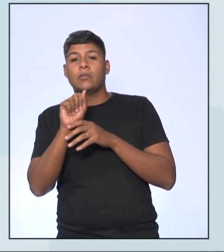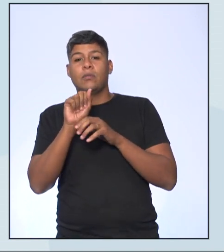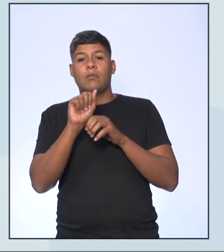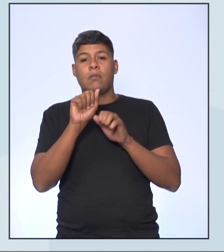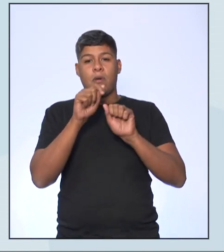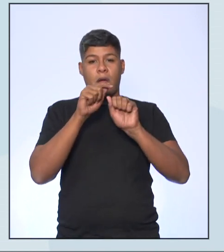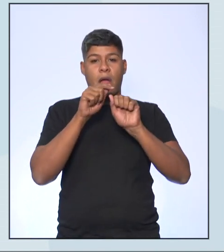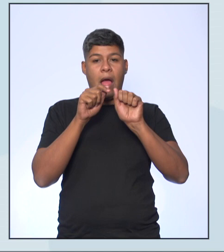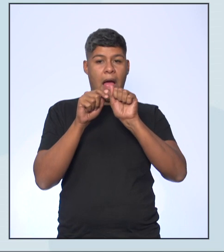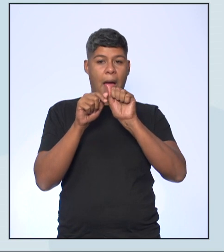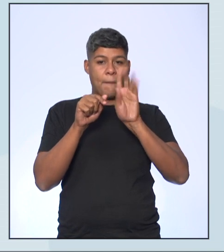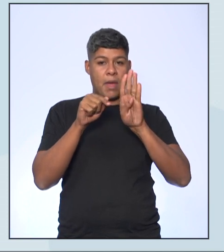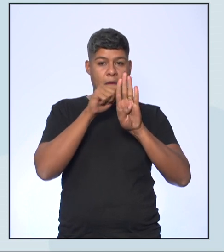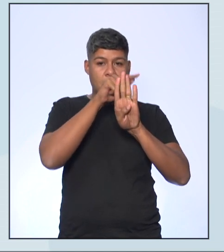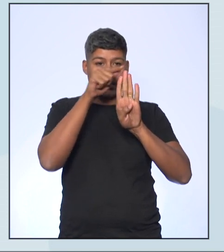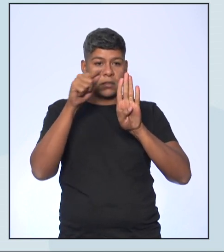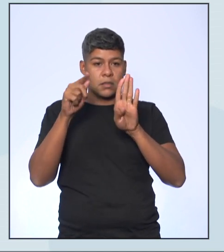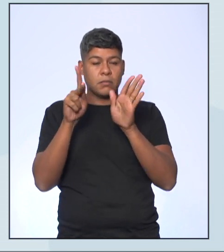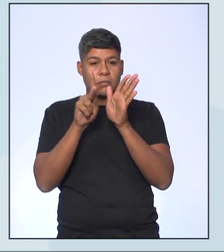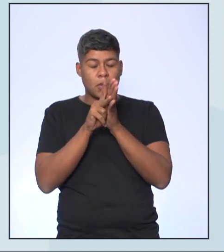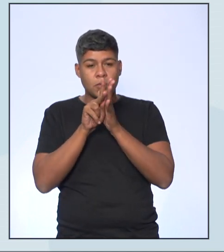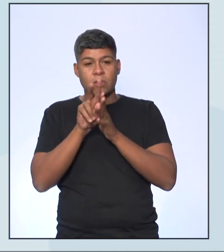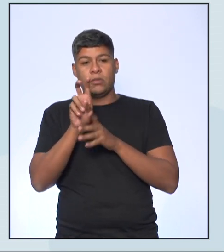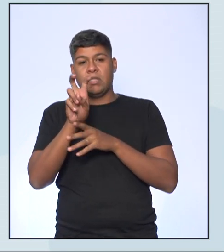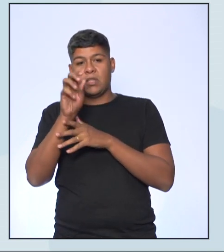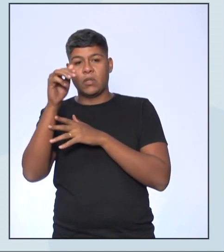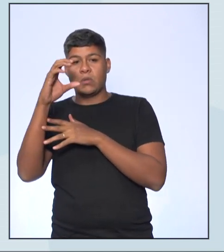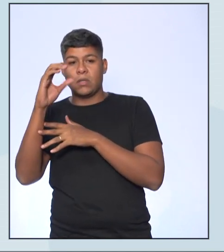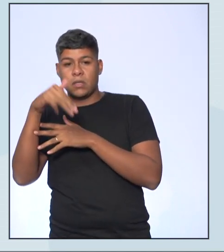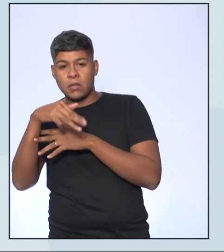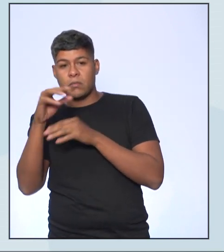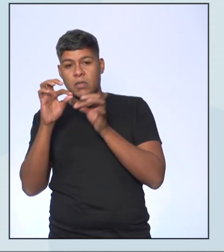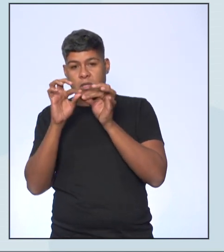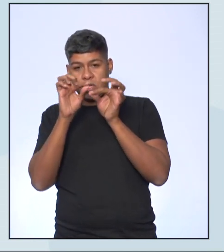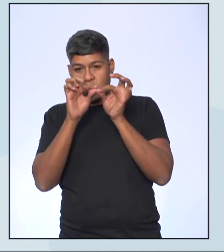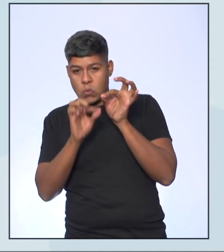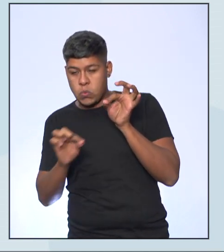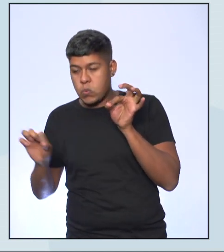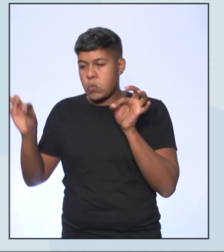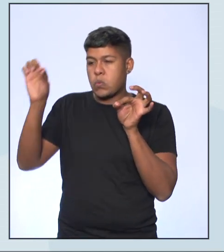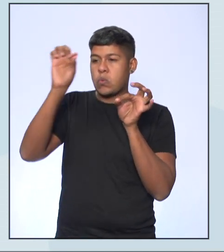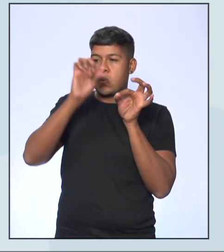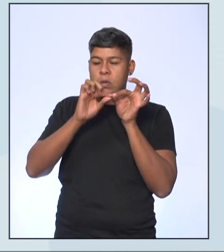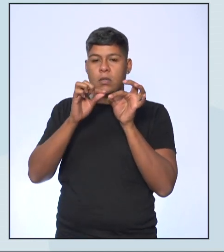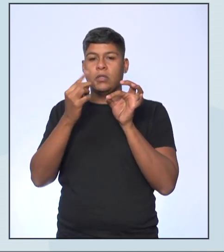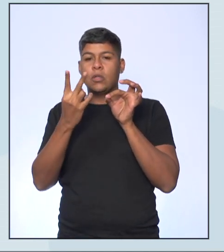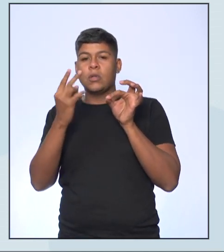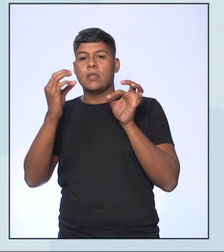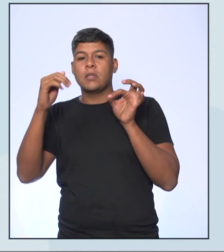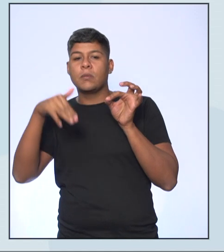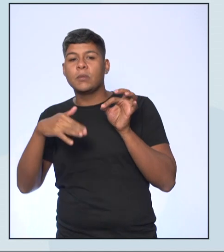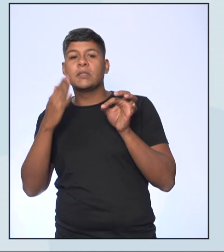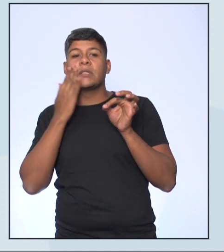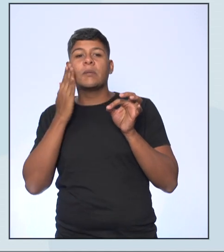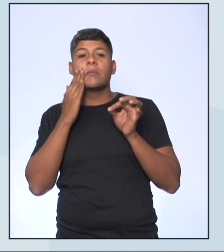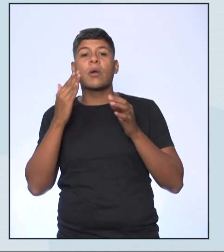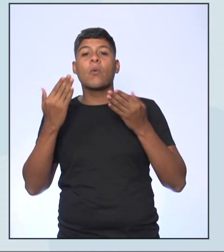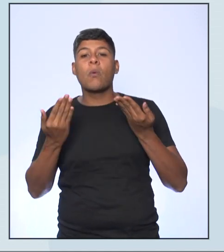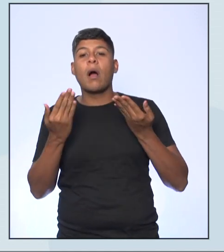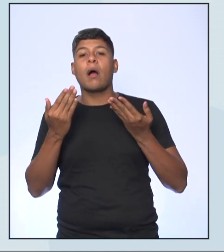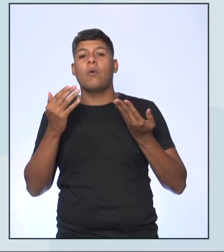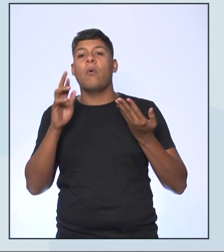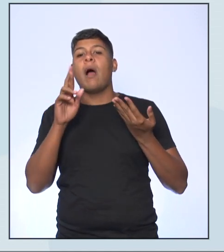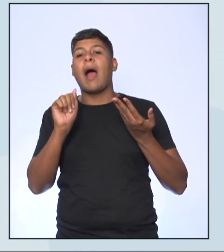5 centímetros numa circunferência de 2 centímetros. Então eu quero saber qual que é a medida aí, né, em radiando.